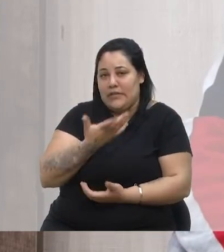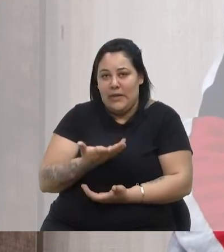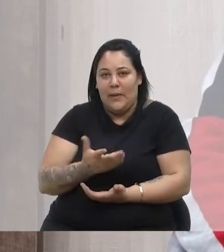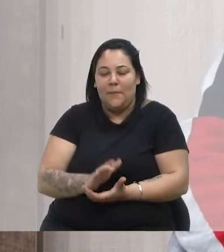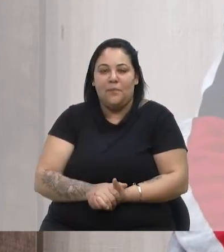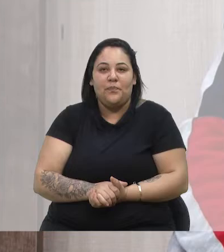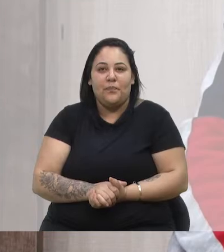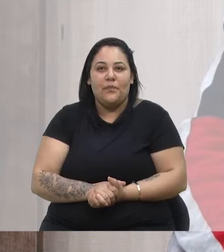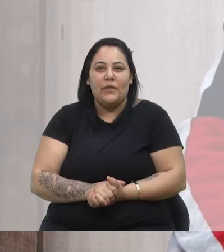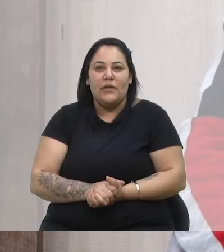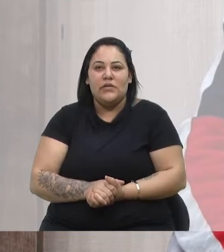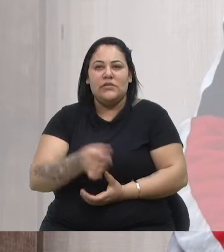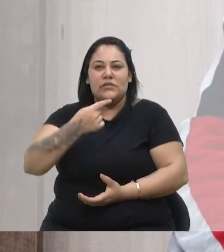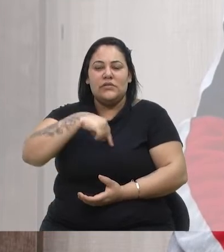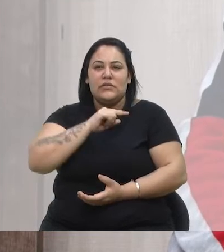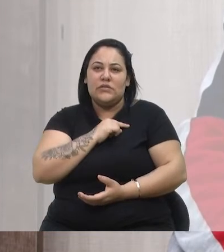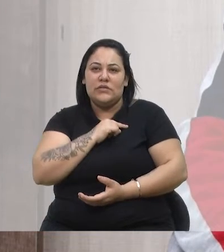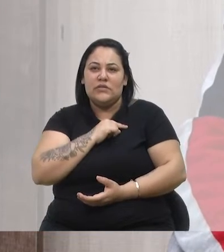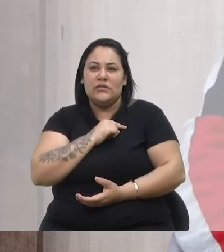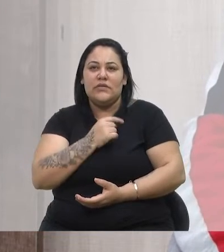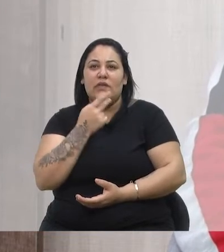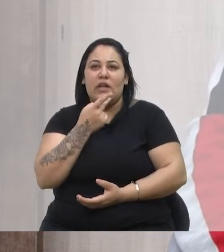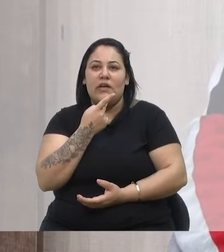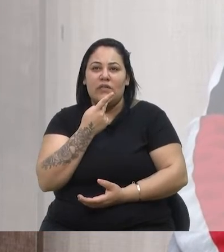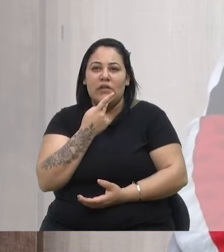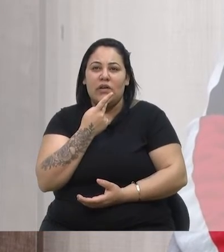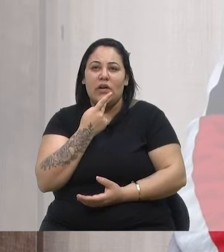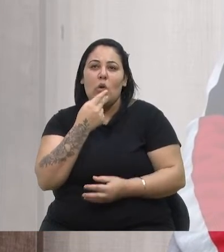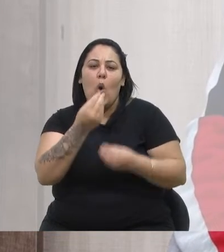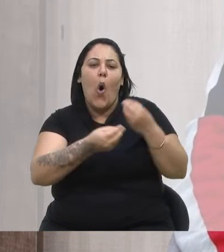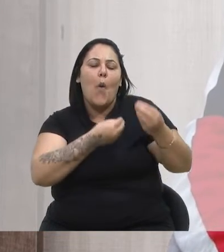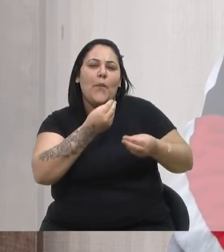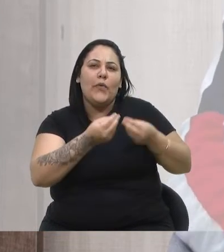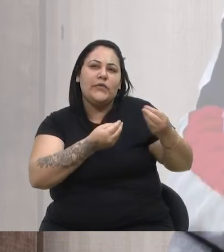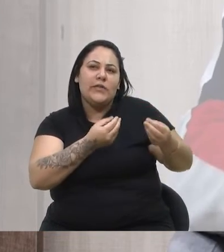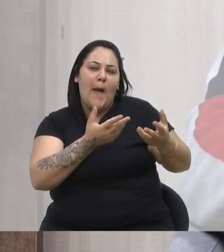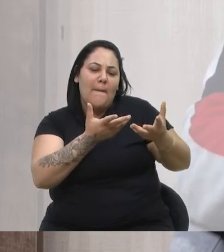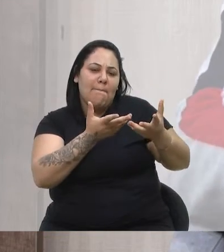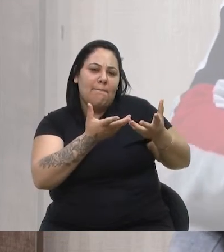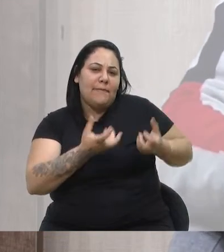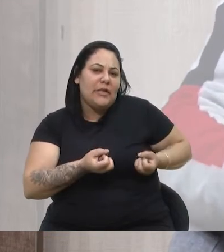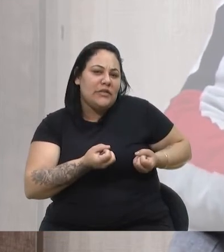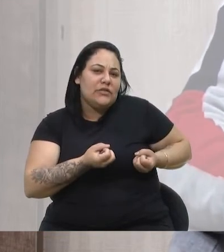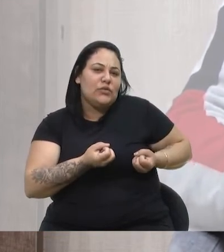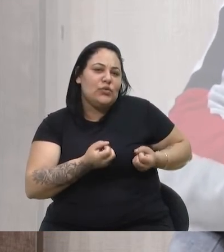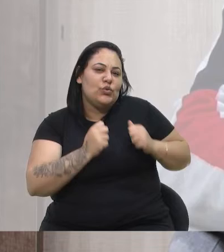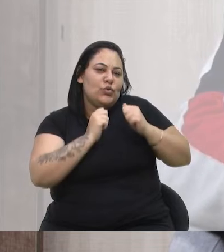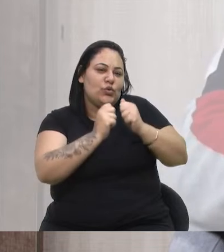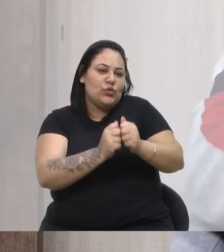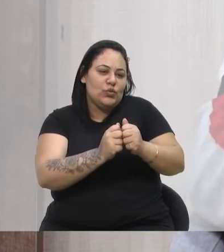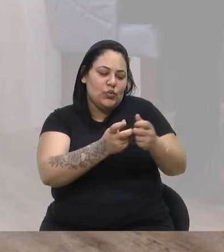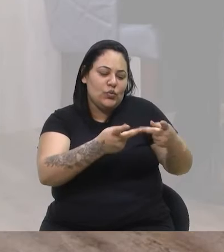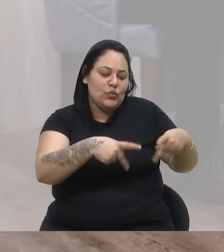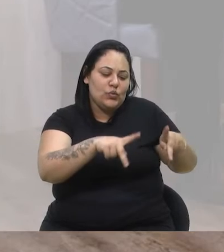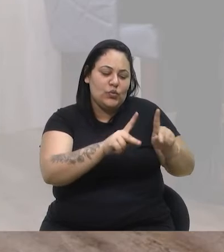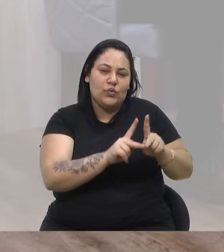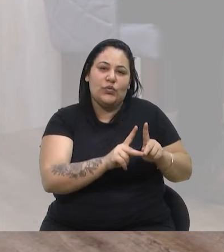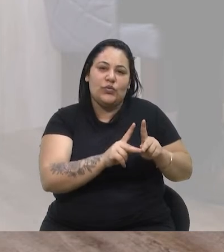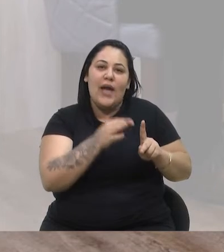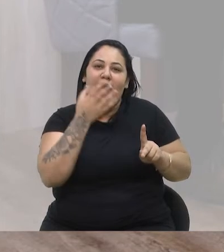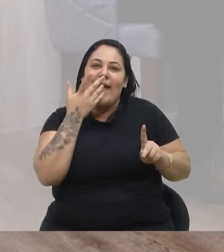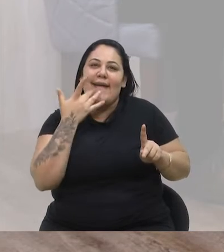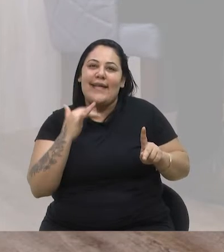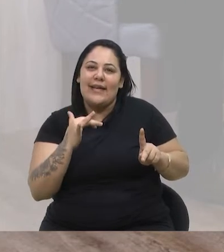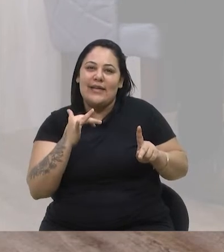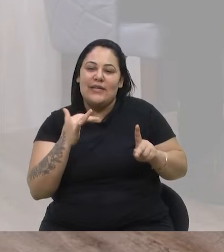me preparar para essa entrevista. E nós comentávamos de como se daria então essa retenção